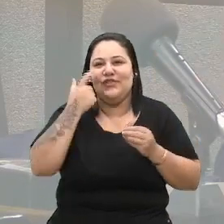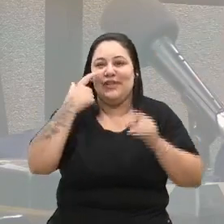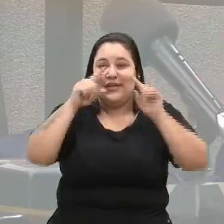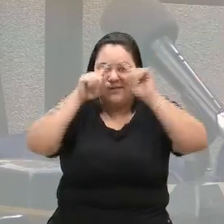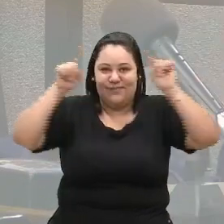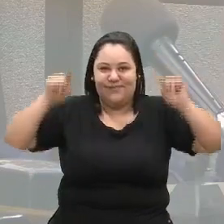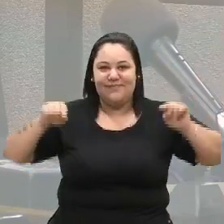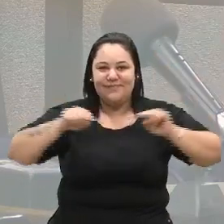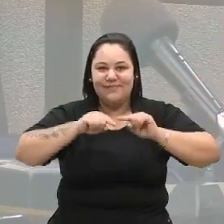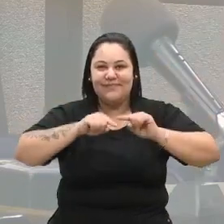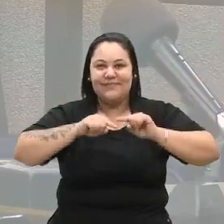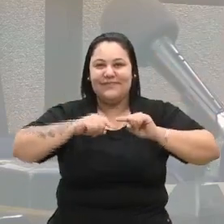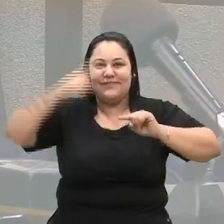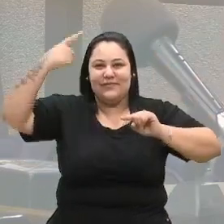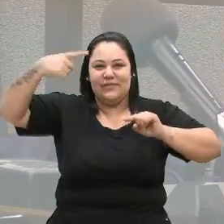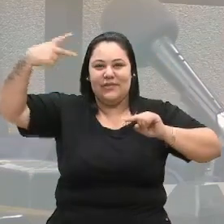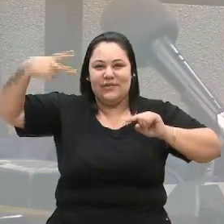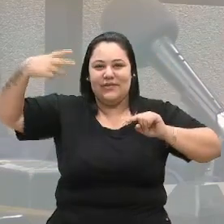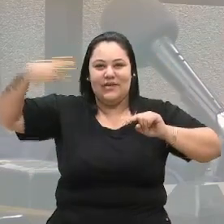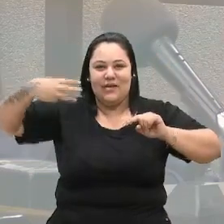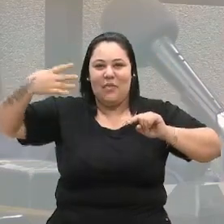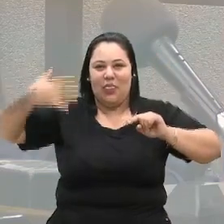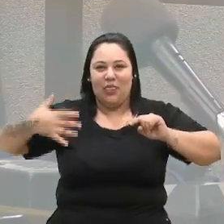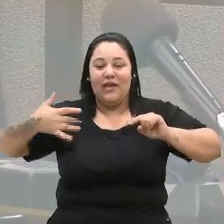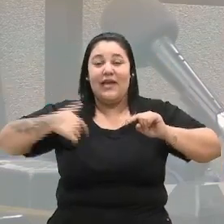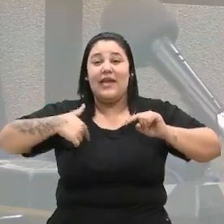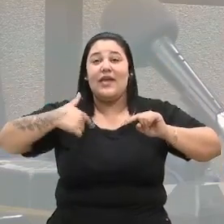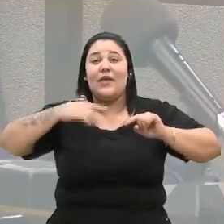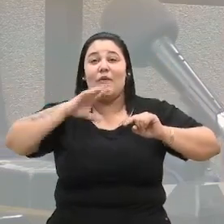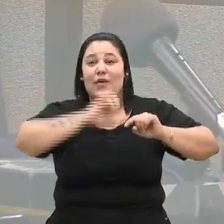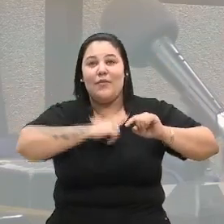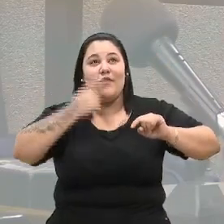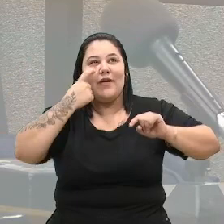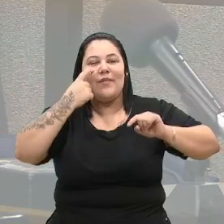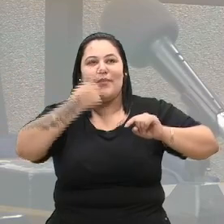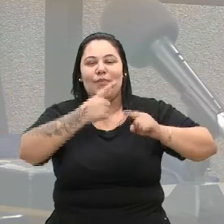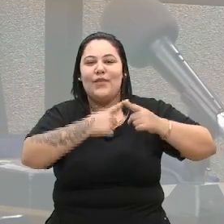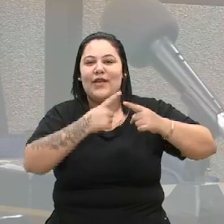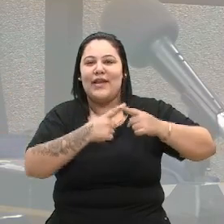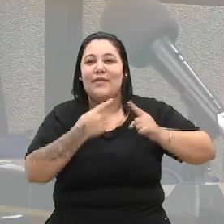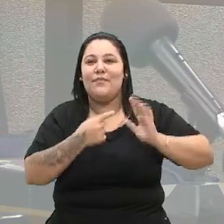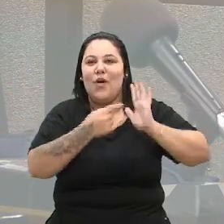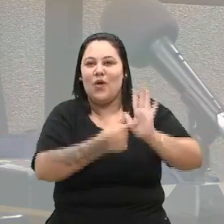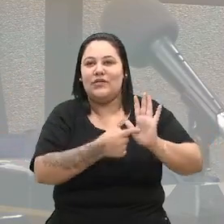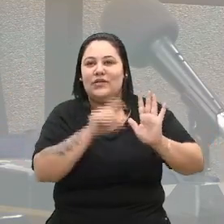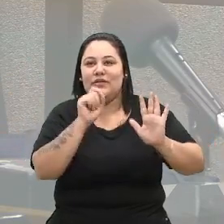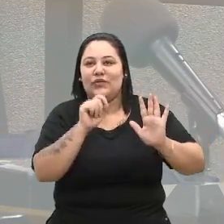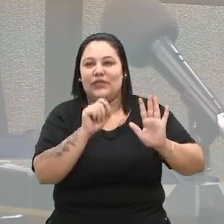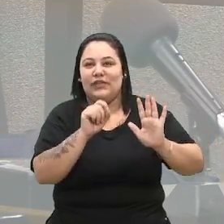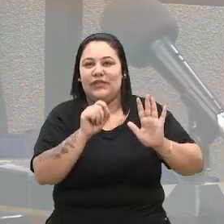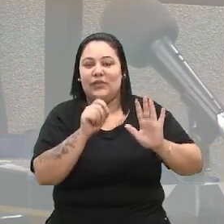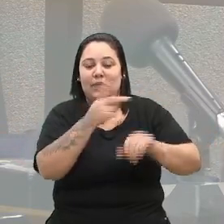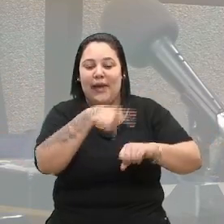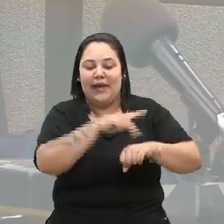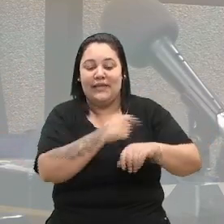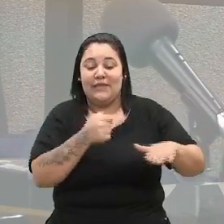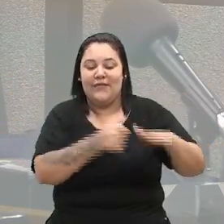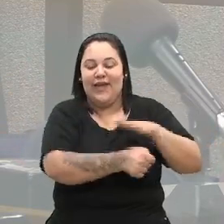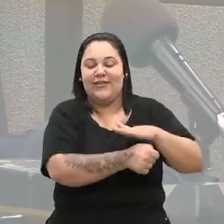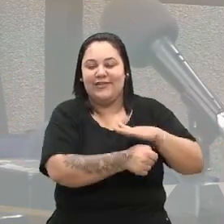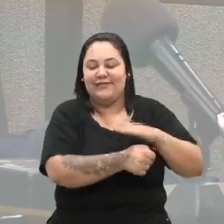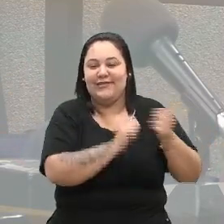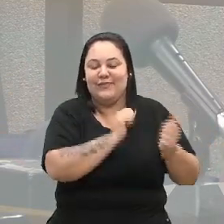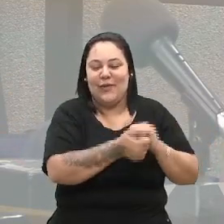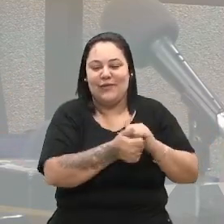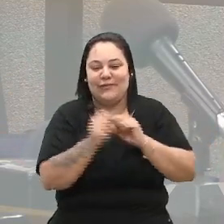eles refletem diretamente o que aquele país investe em esporte e educação, né? No